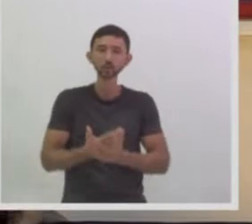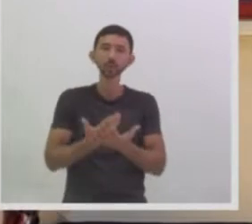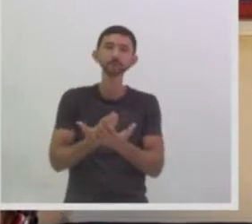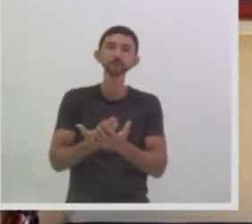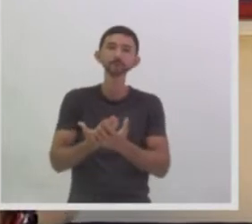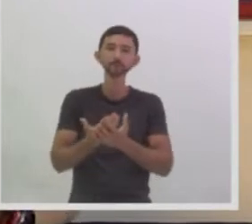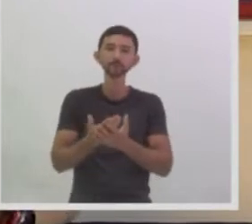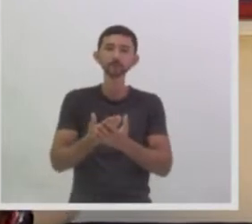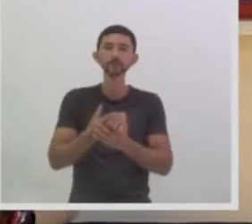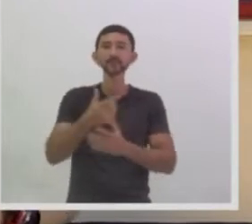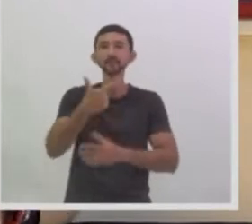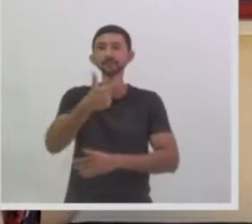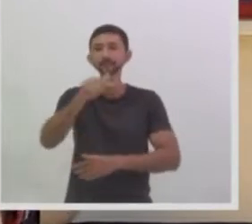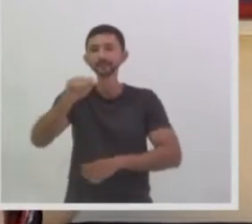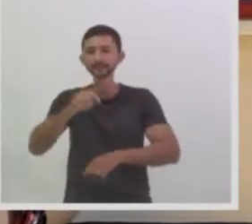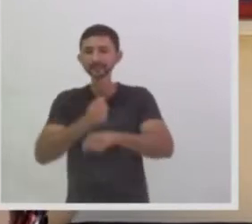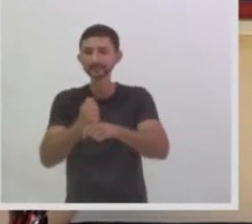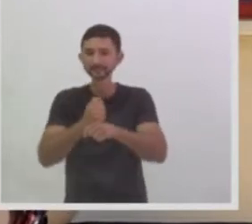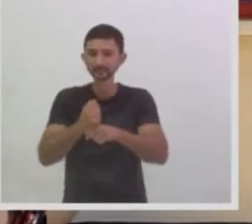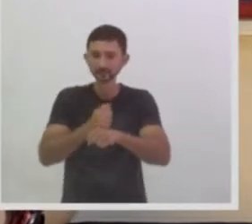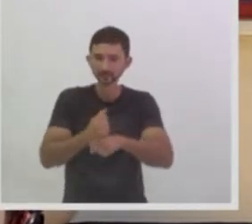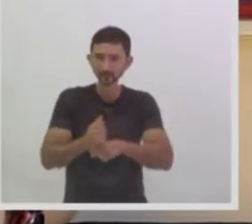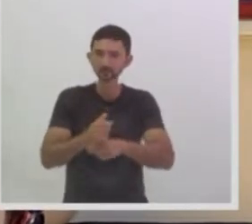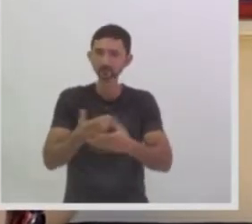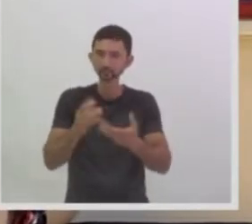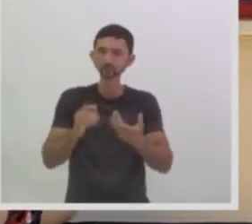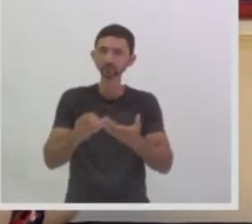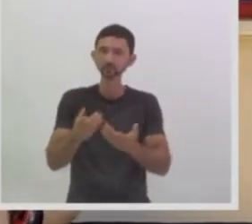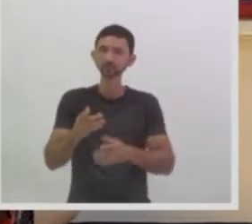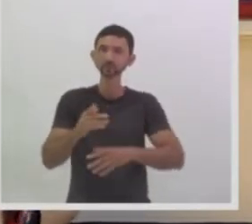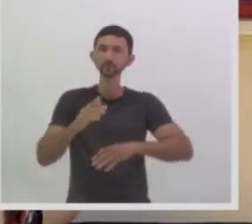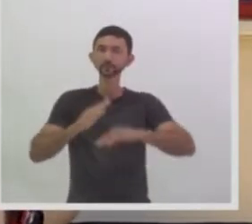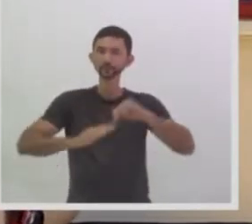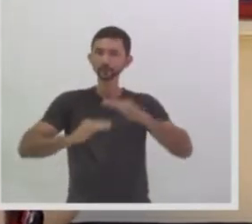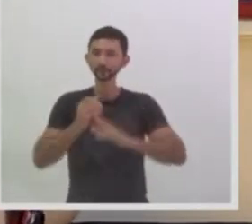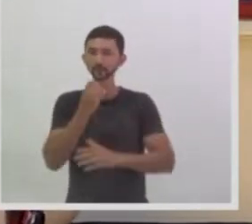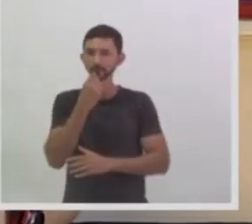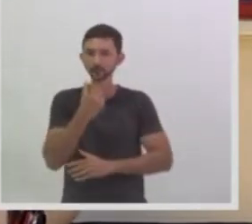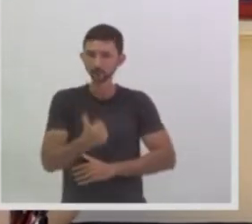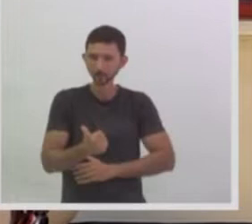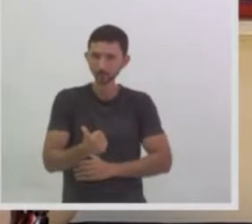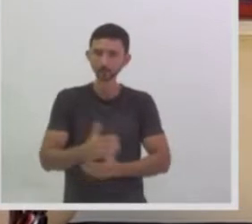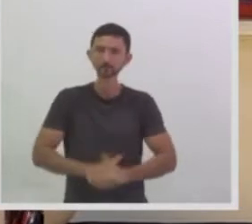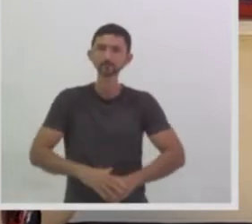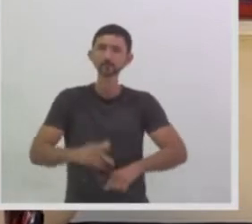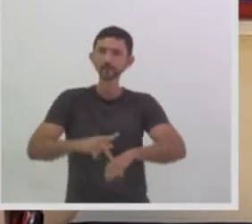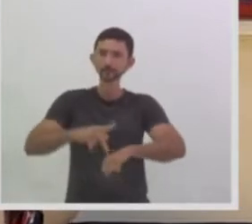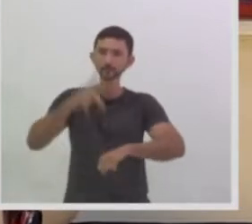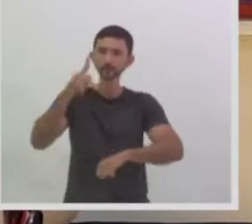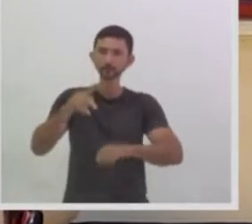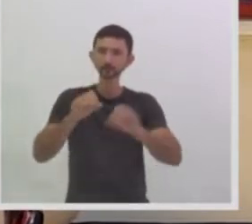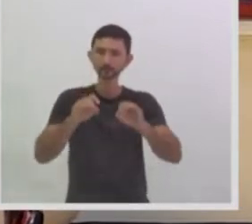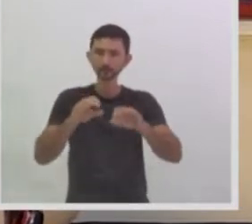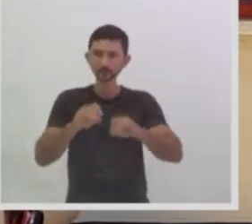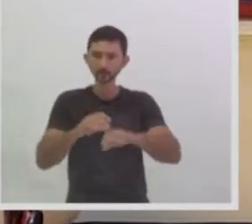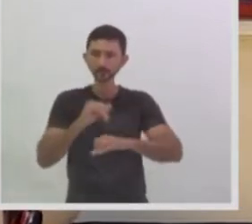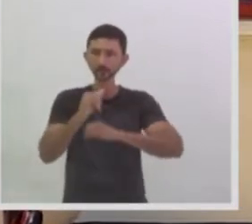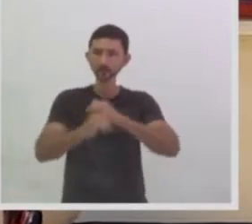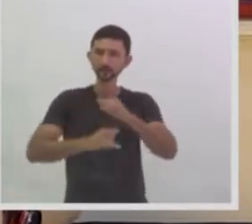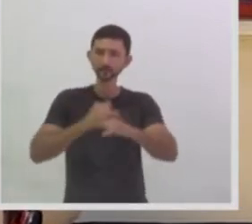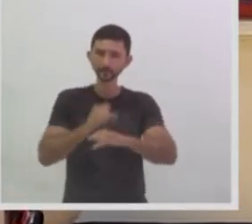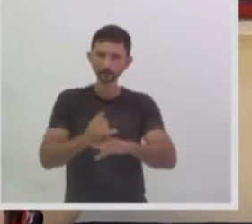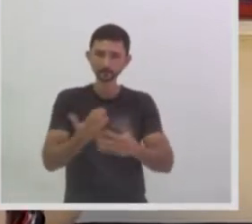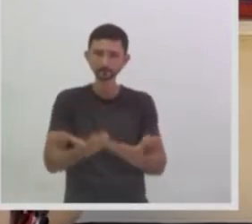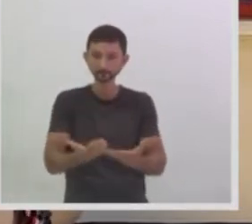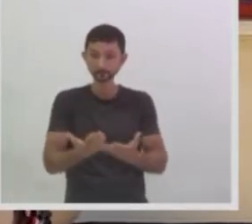experiência, sou bacharel e licenciado pleno em História e com especialização em Educação Informática. Nós